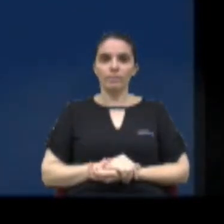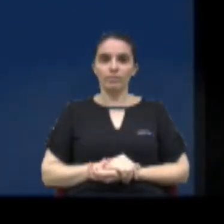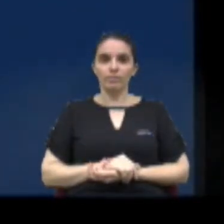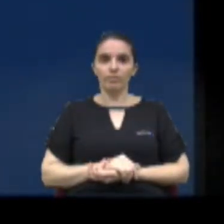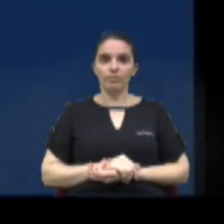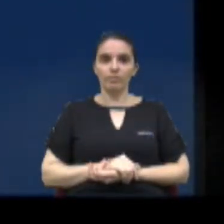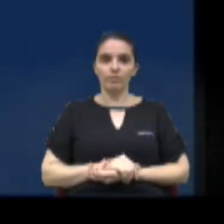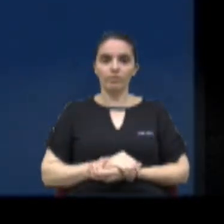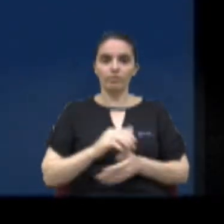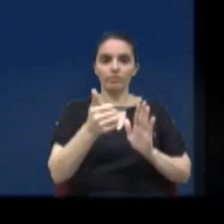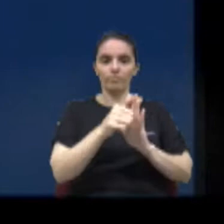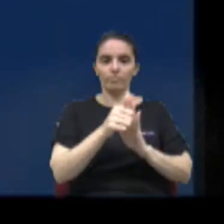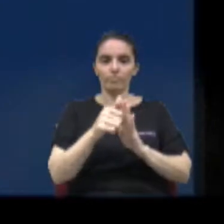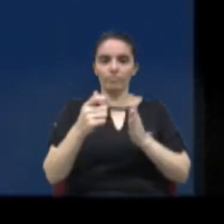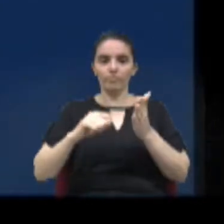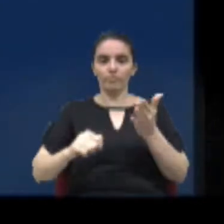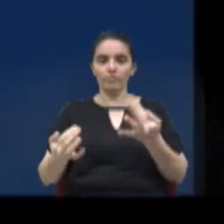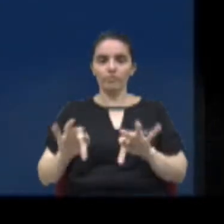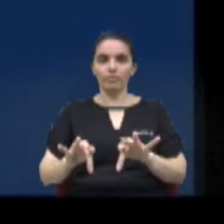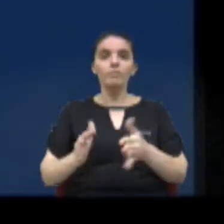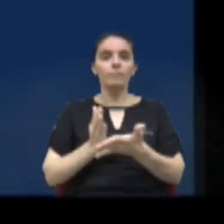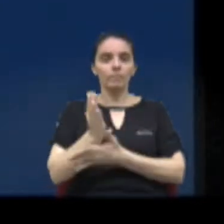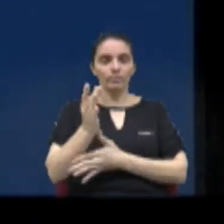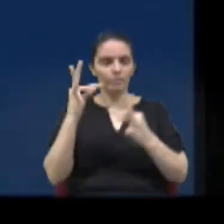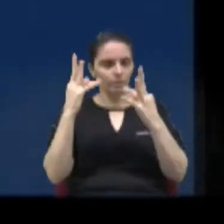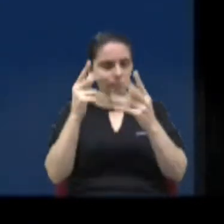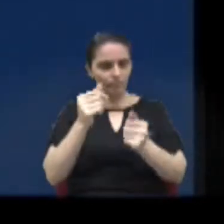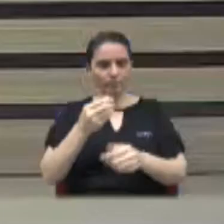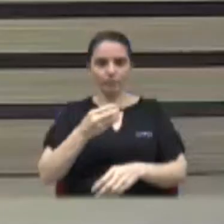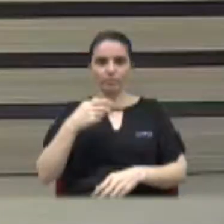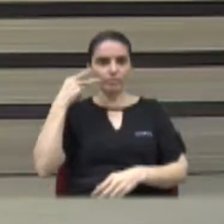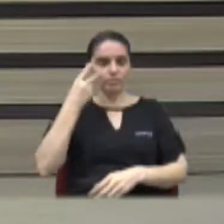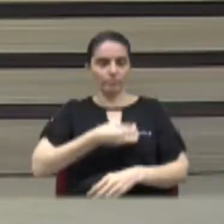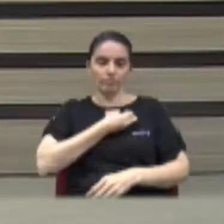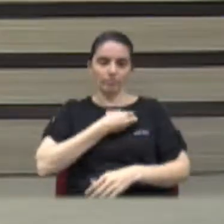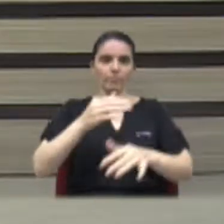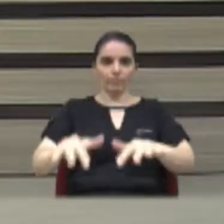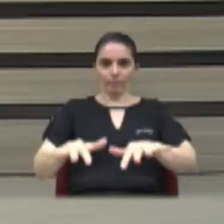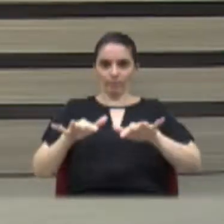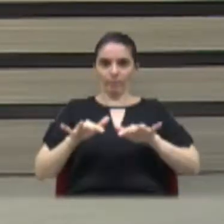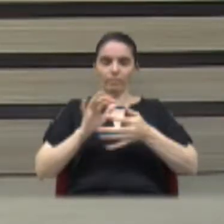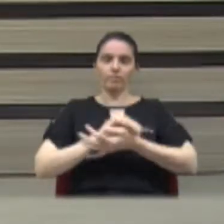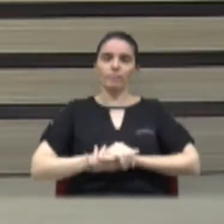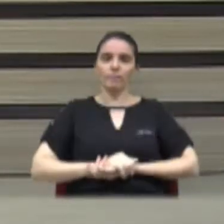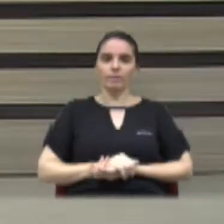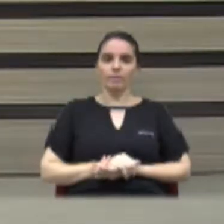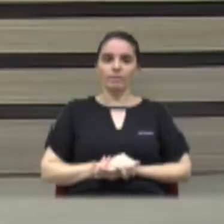O item 1, a redação final, foi aprovada por todos os vereadores presentes no